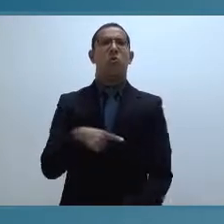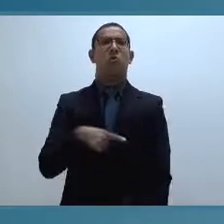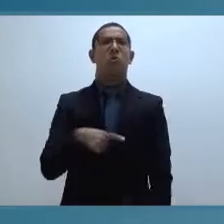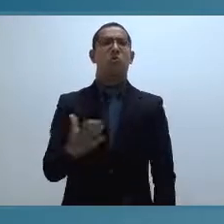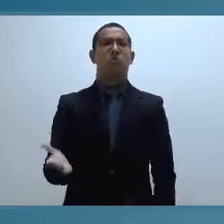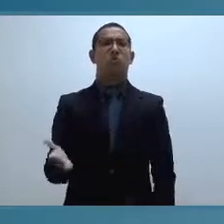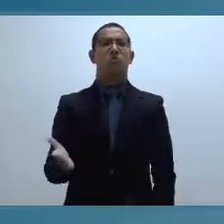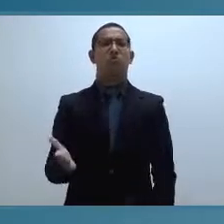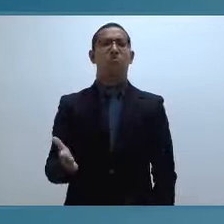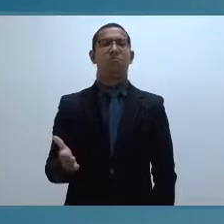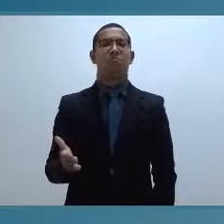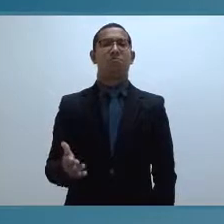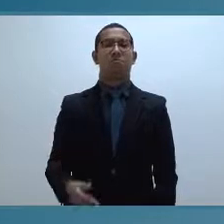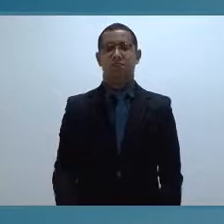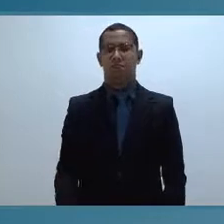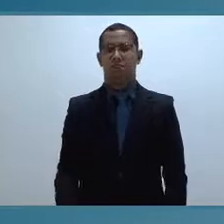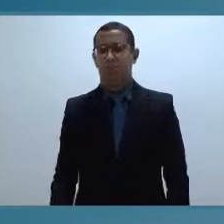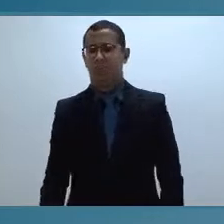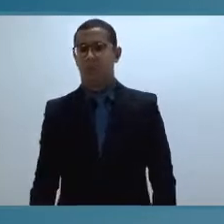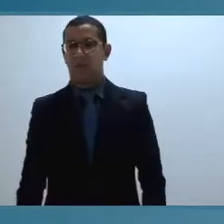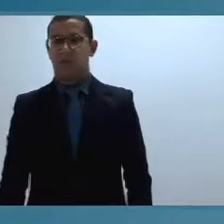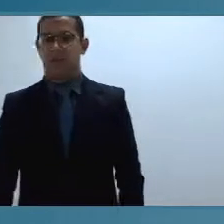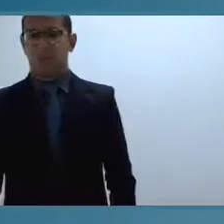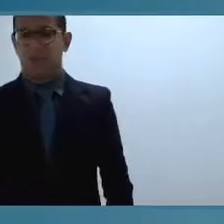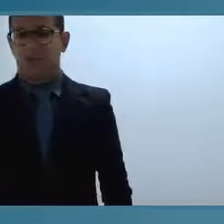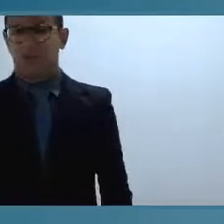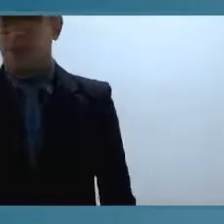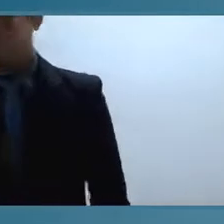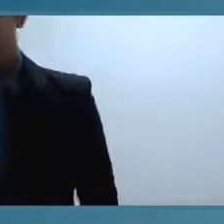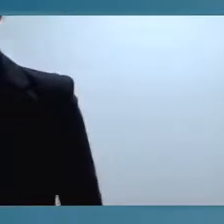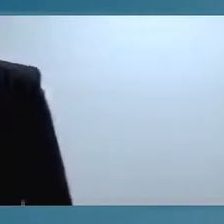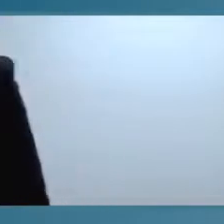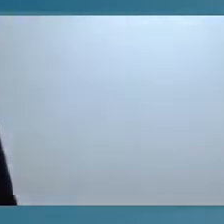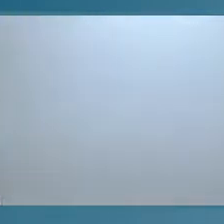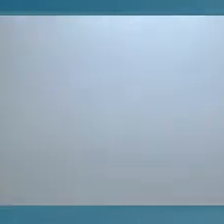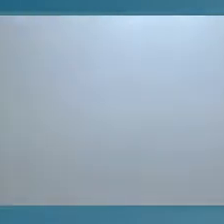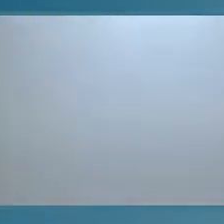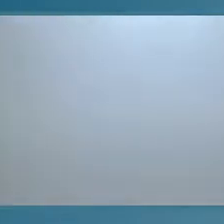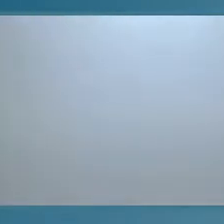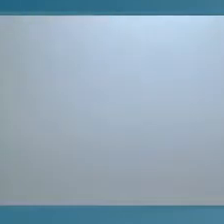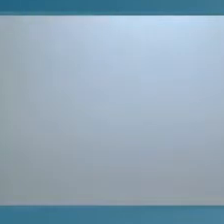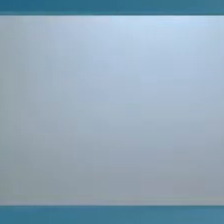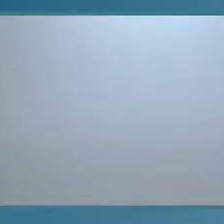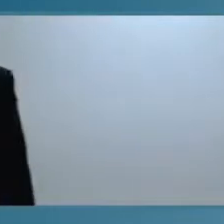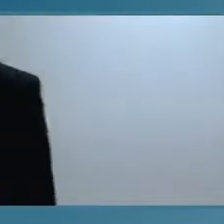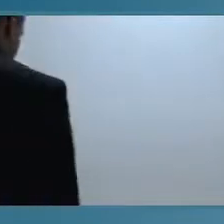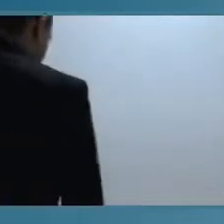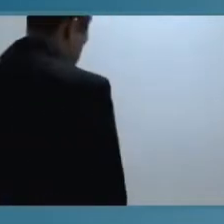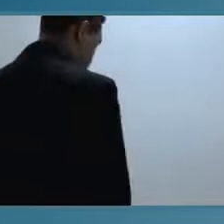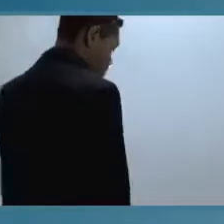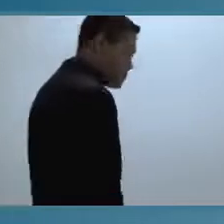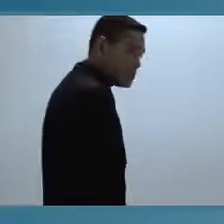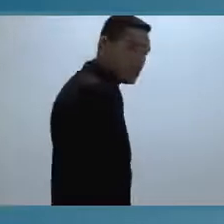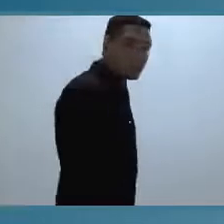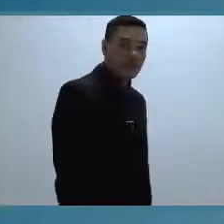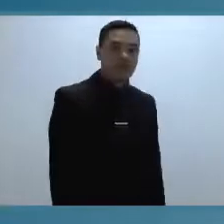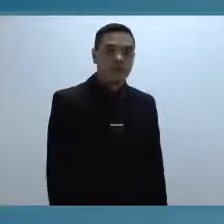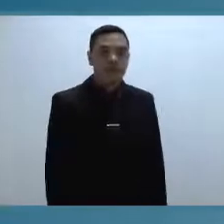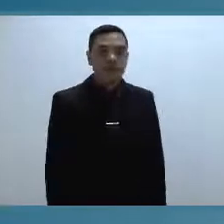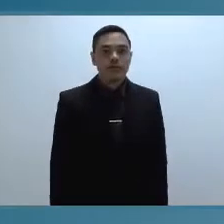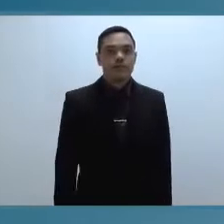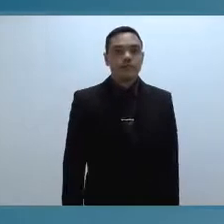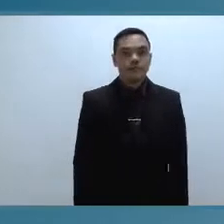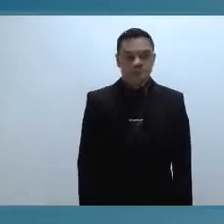É certo que, além de compromisso ético e moral com a comunidade do local em que vive, a fixação